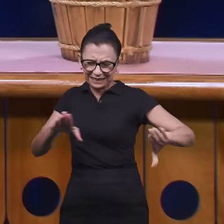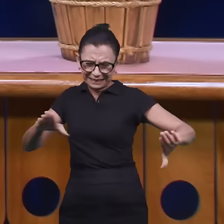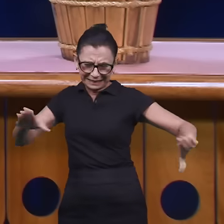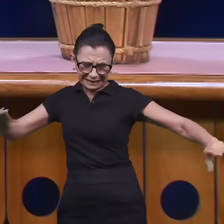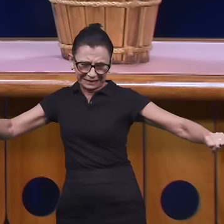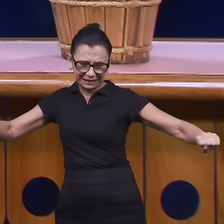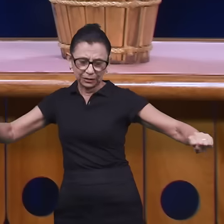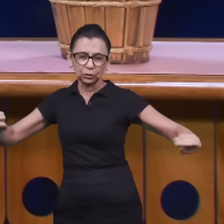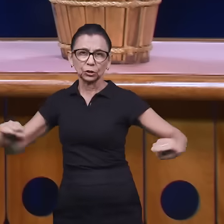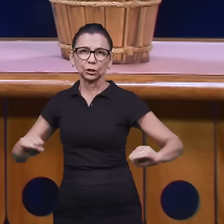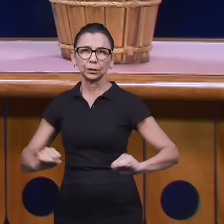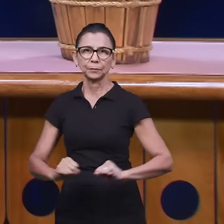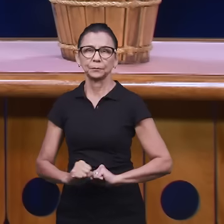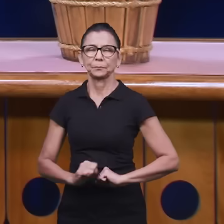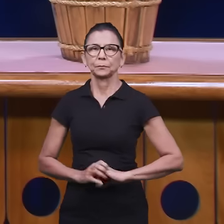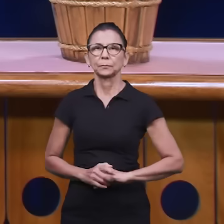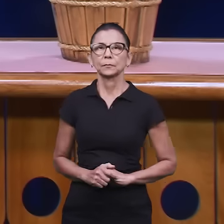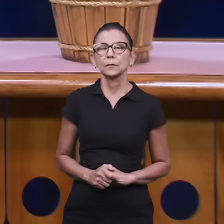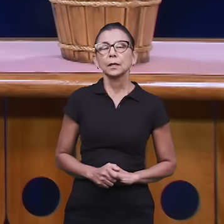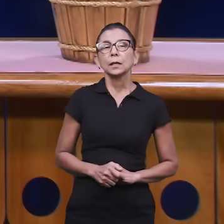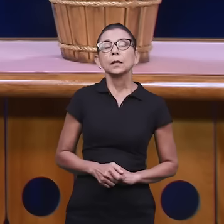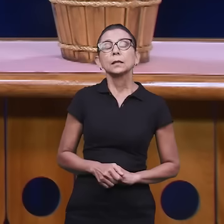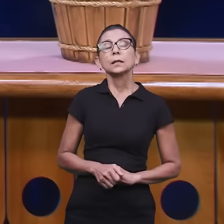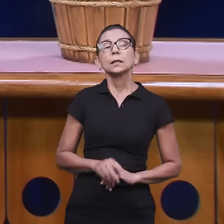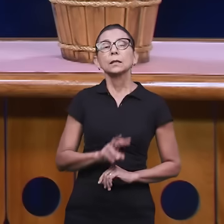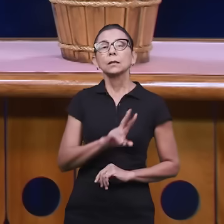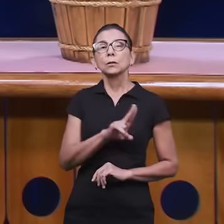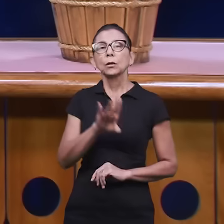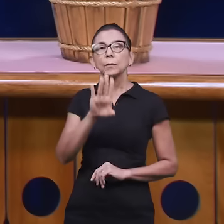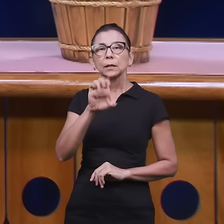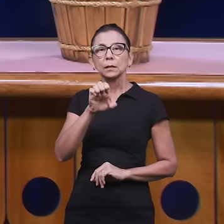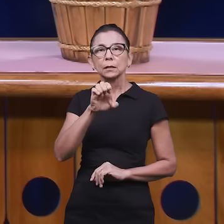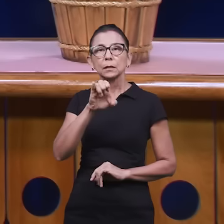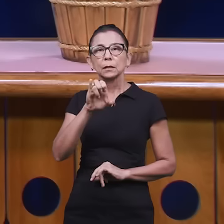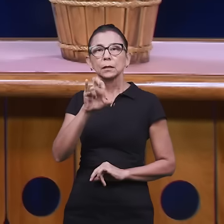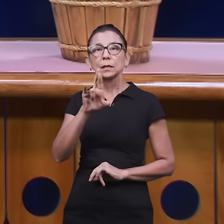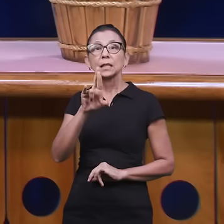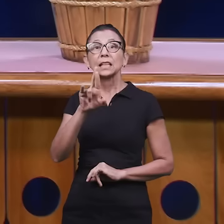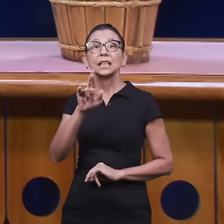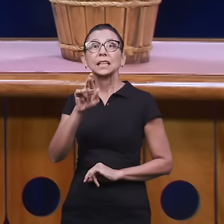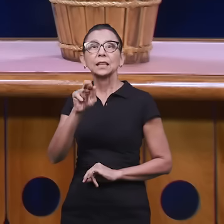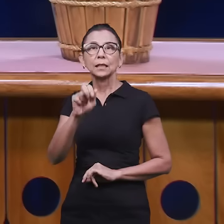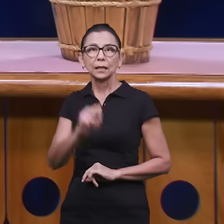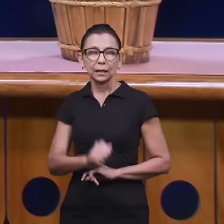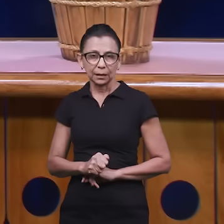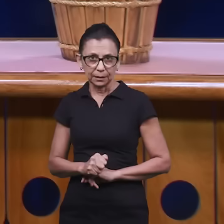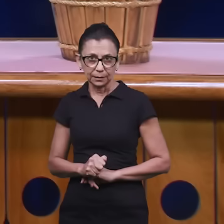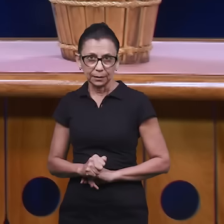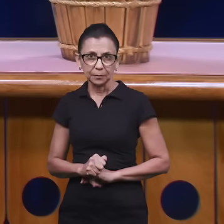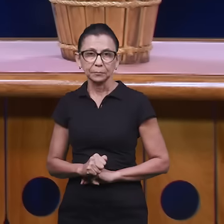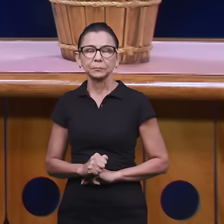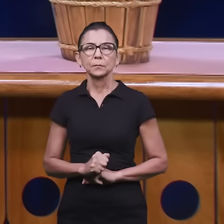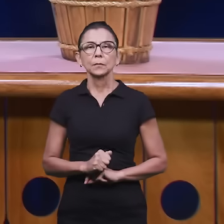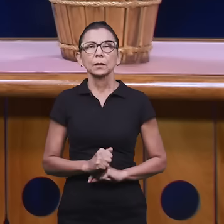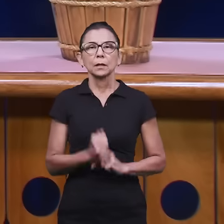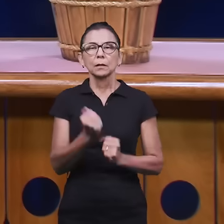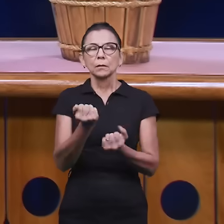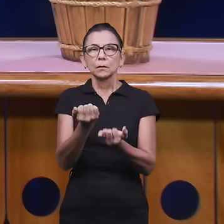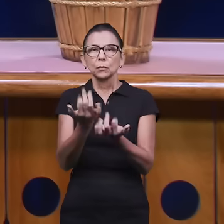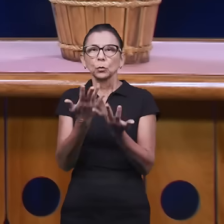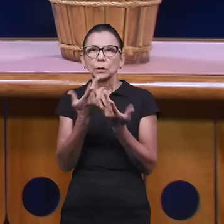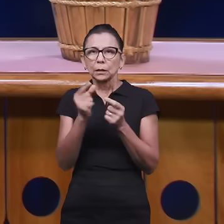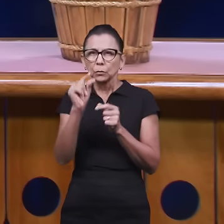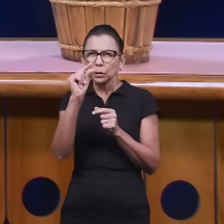barro solado, que eles chamavam ali de eira. Ali eles colocavam o trigo na palha, o